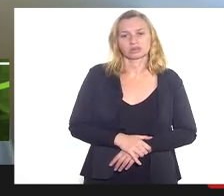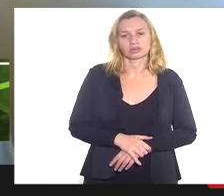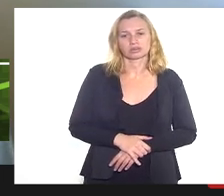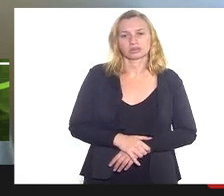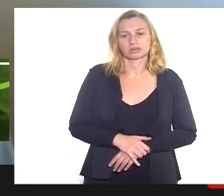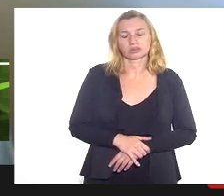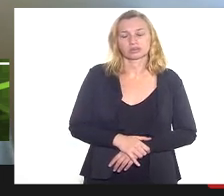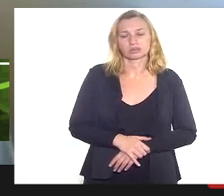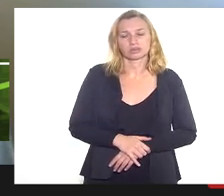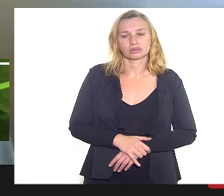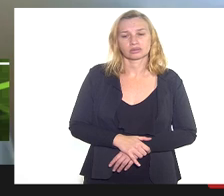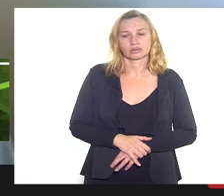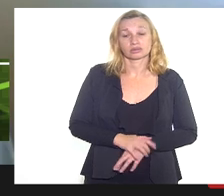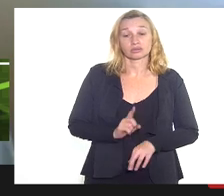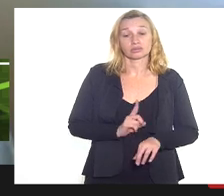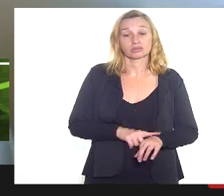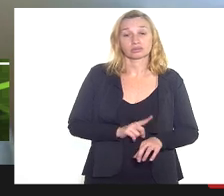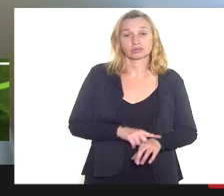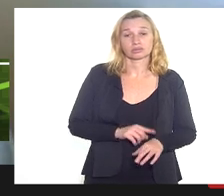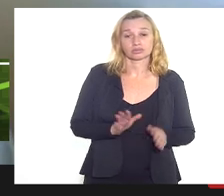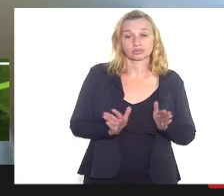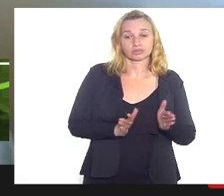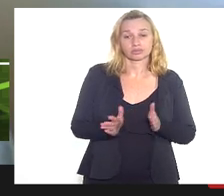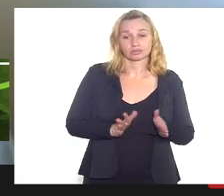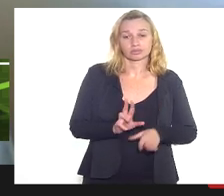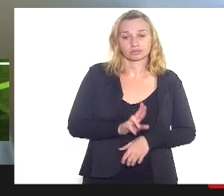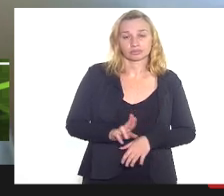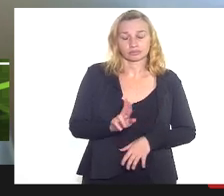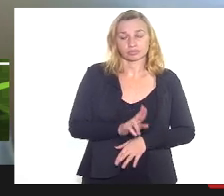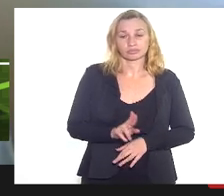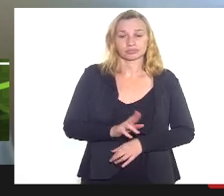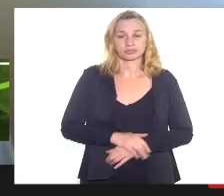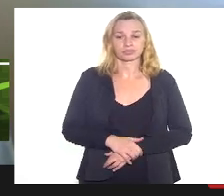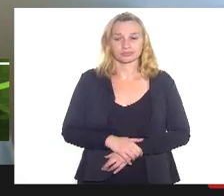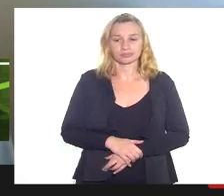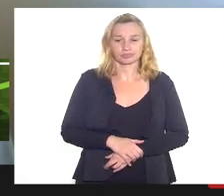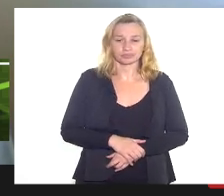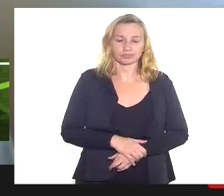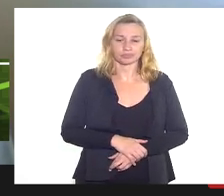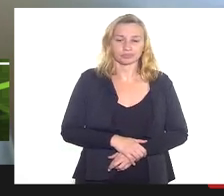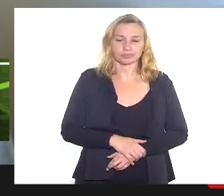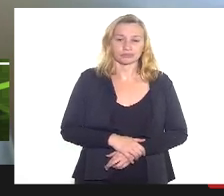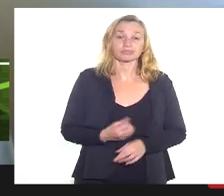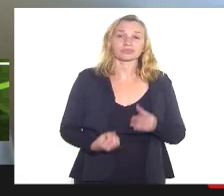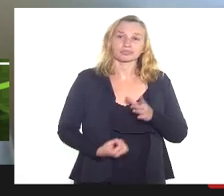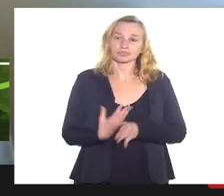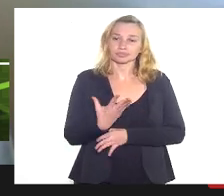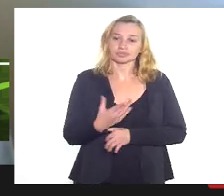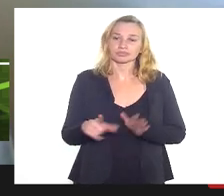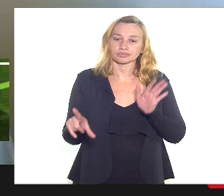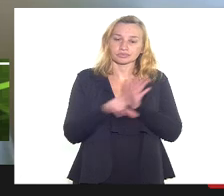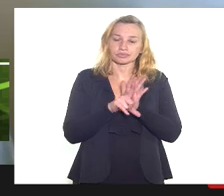que a admissibilidade temporária está finita com a criação da